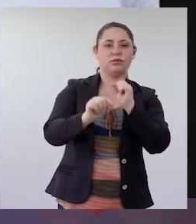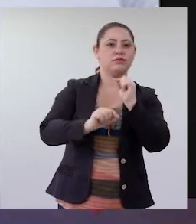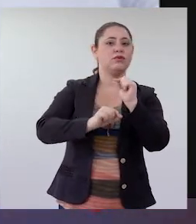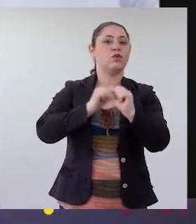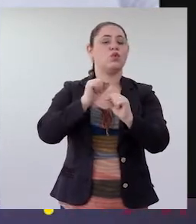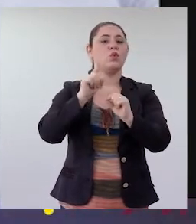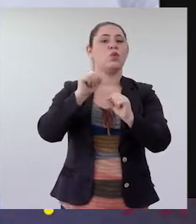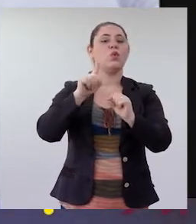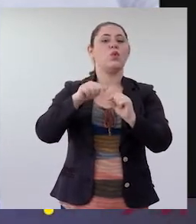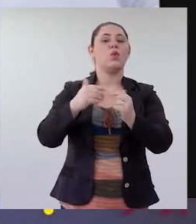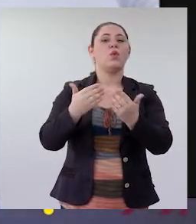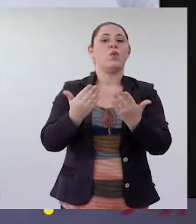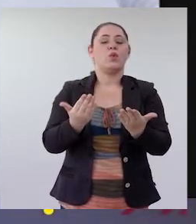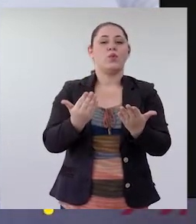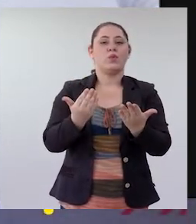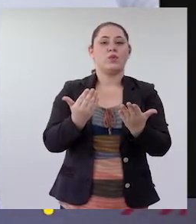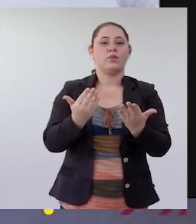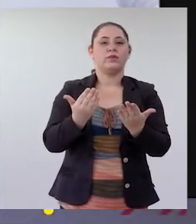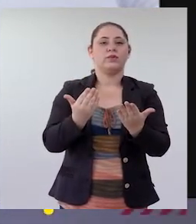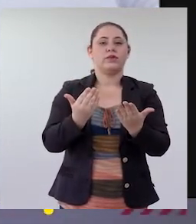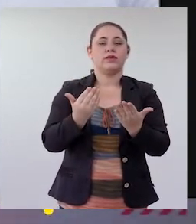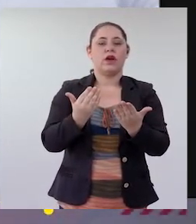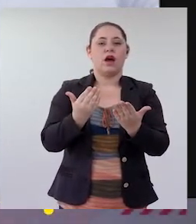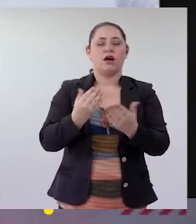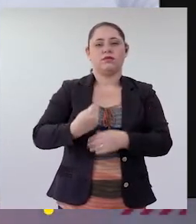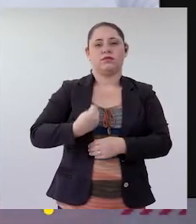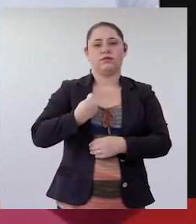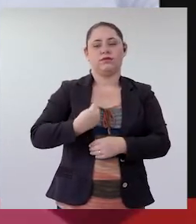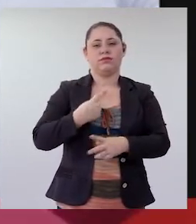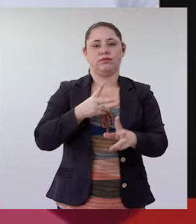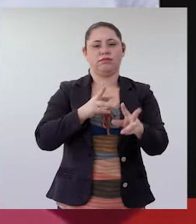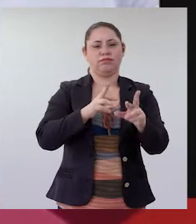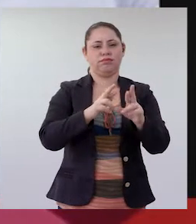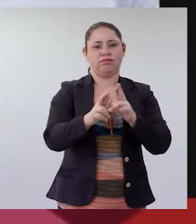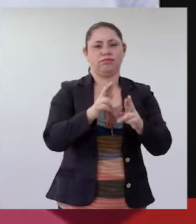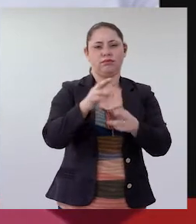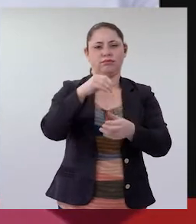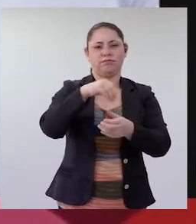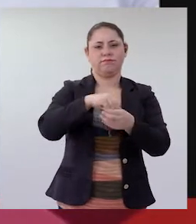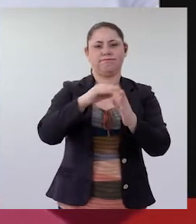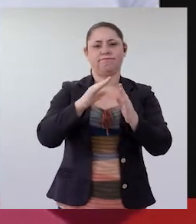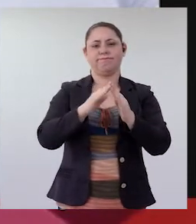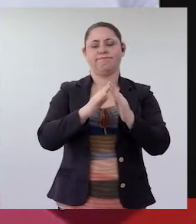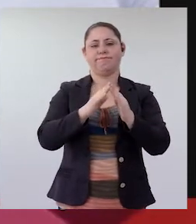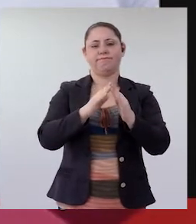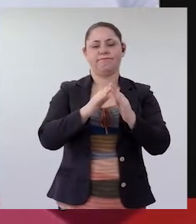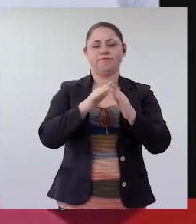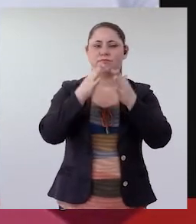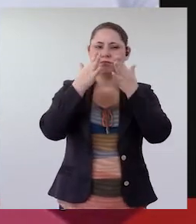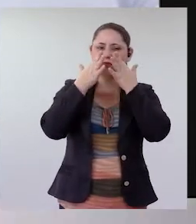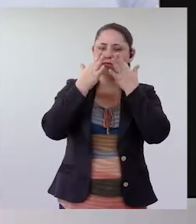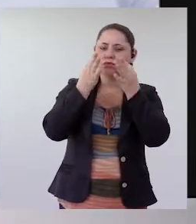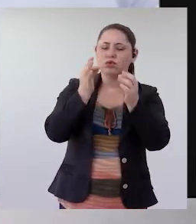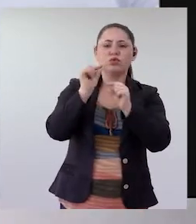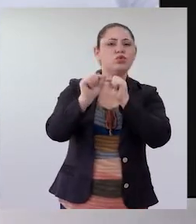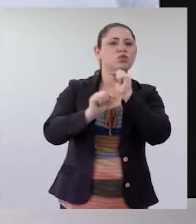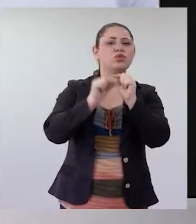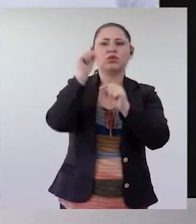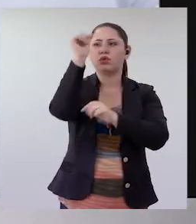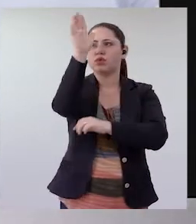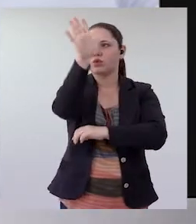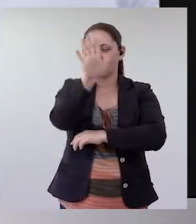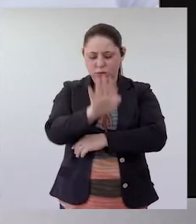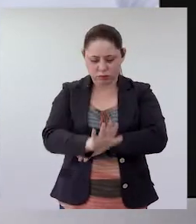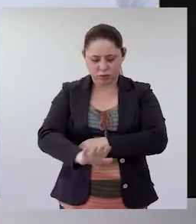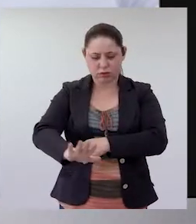E um desses reflexos, dessa intensificação dos relacionamentos, né, foi percebido não só no